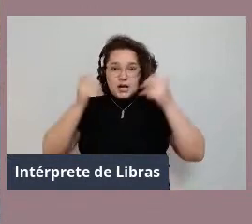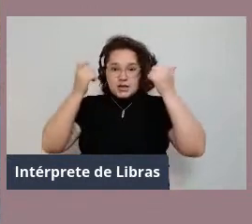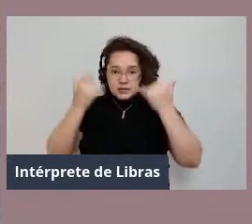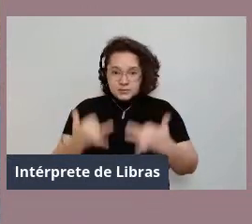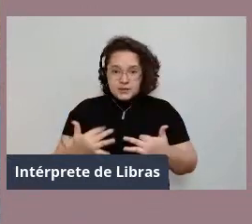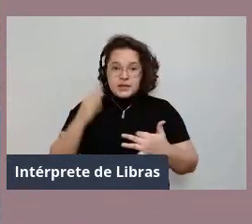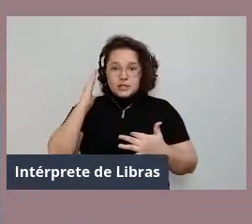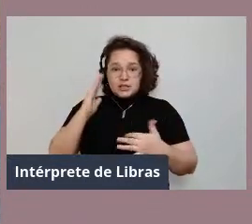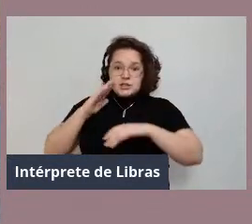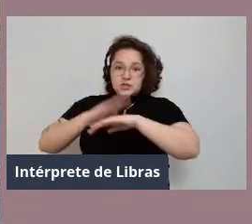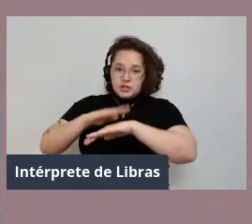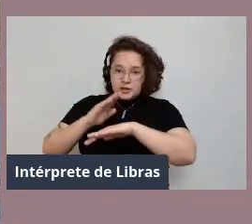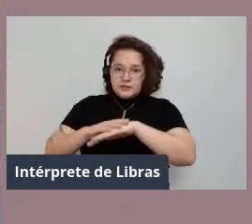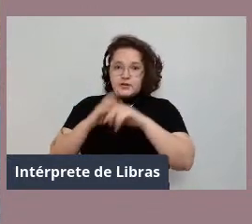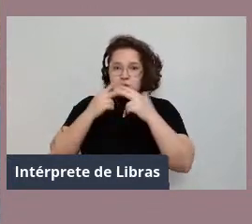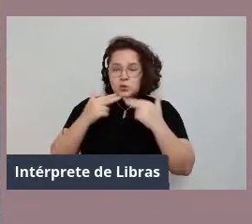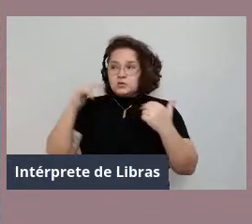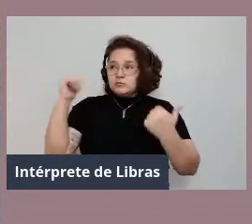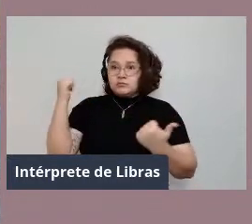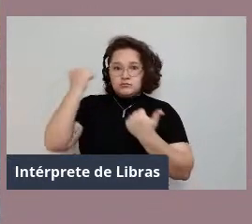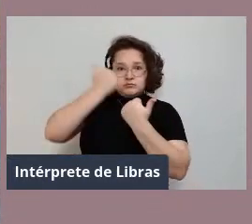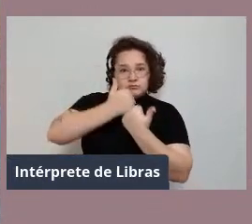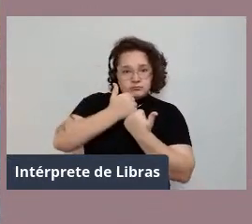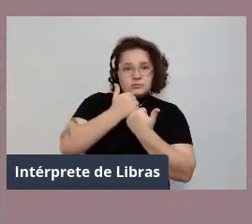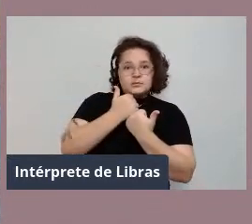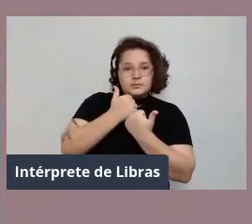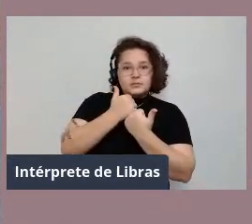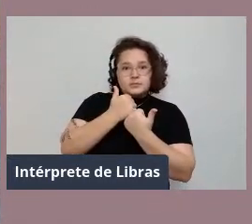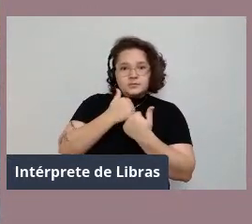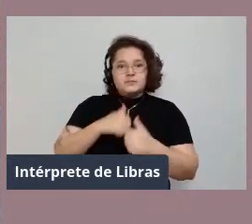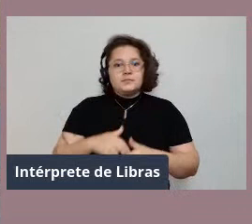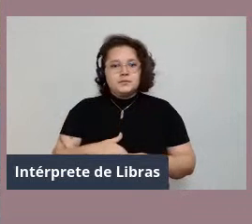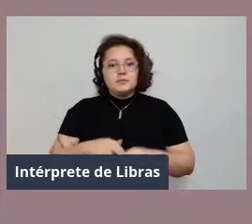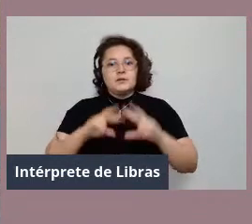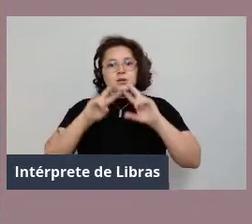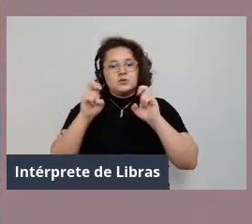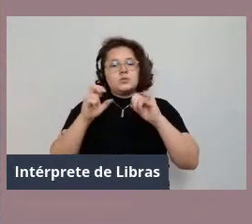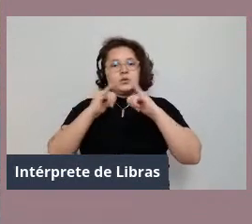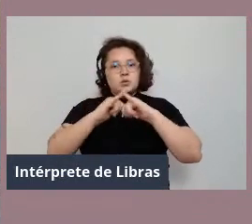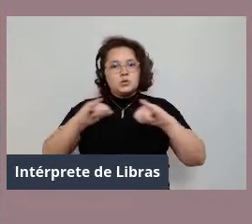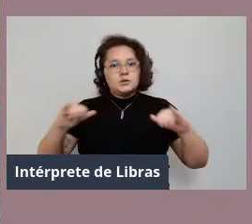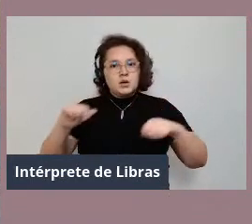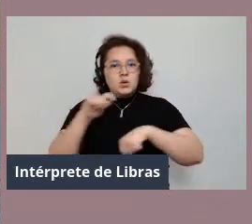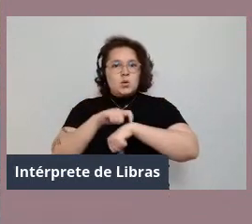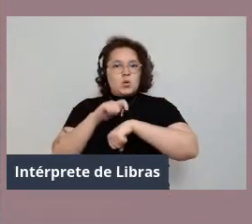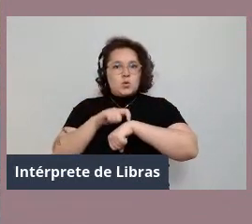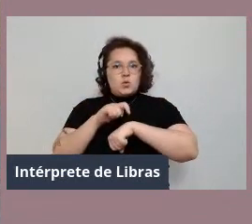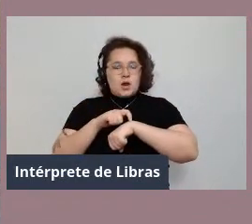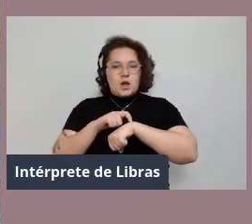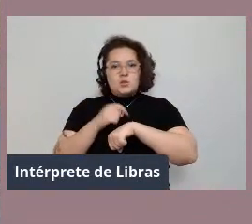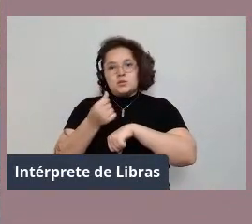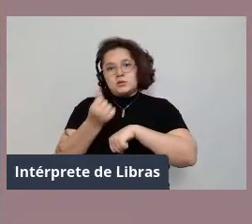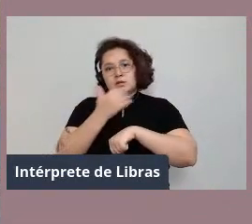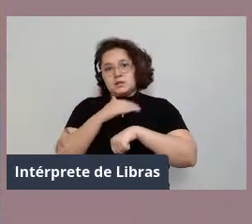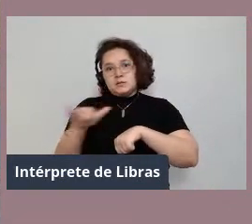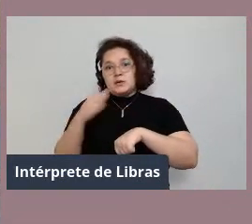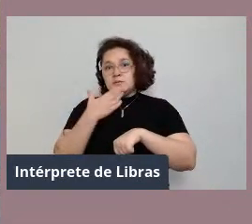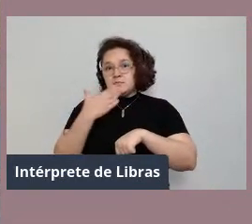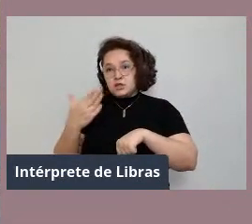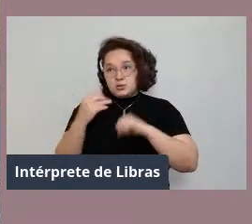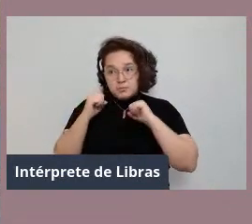para o chefe de redação me substituir no fechamento do longo noticiário das 18h30 e pedi para sair mais